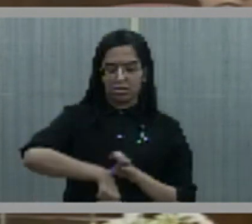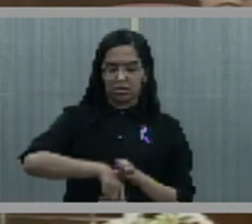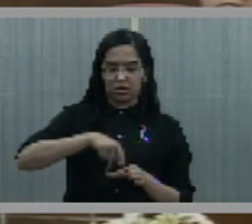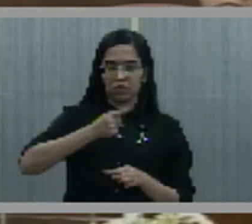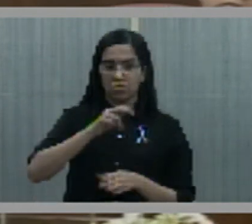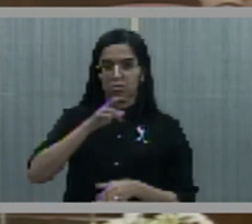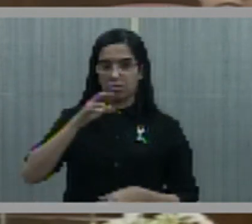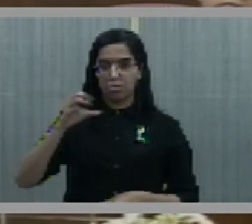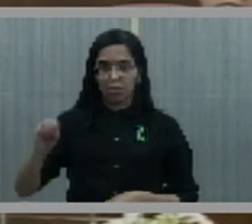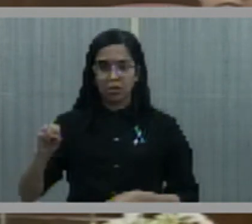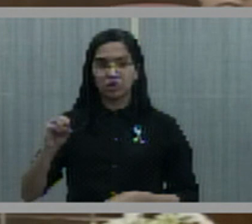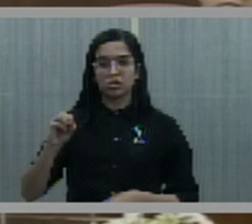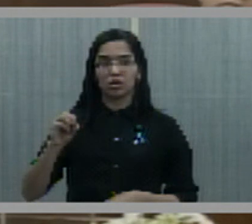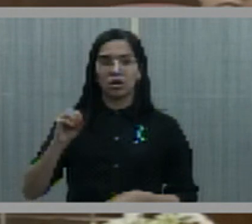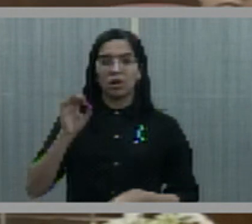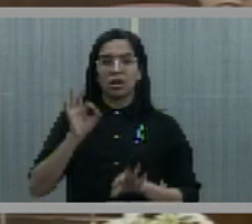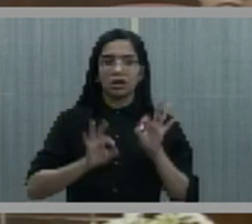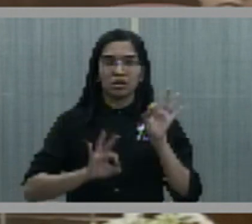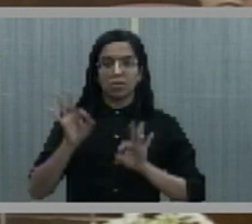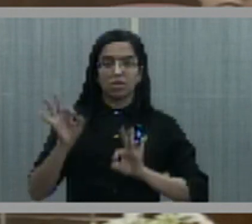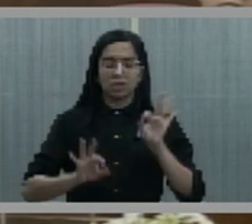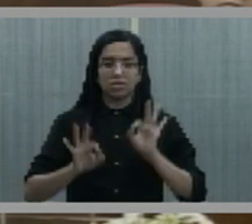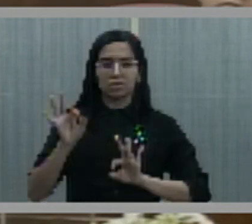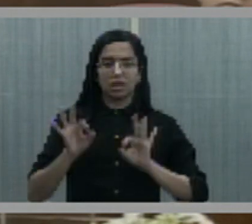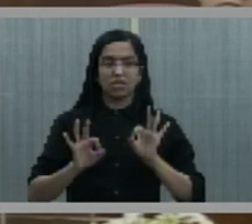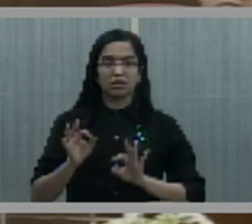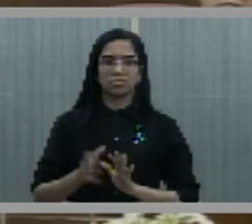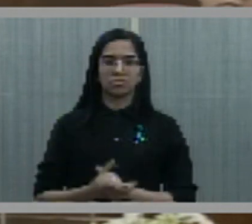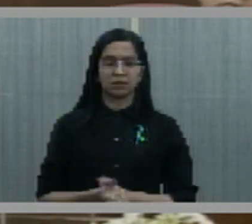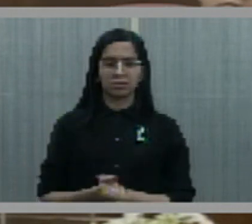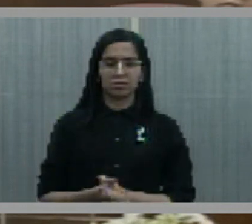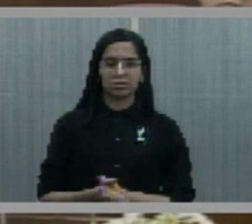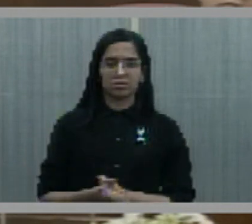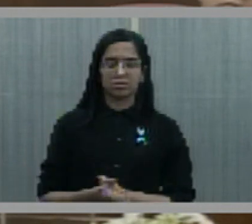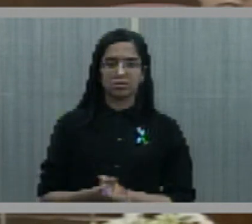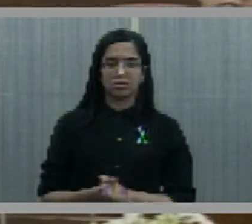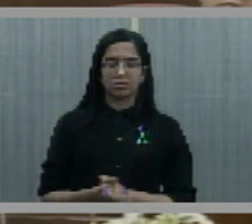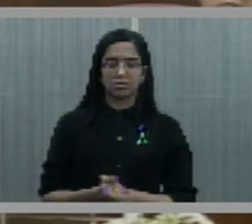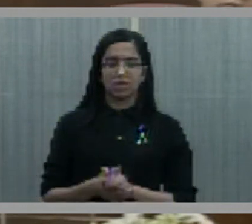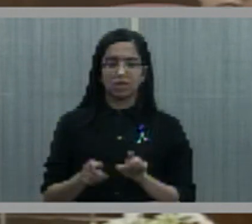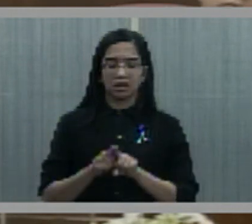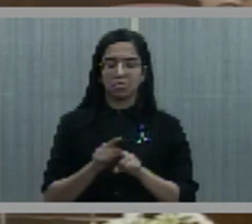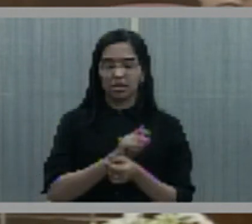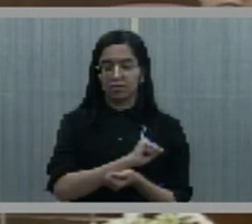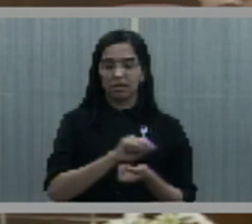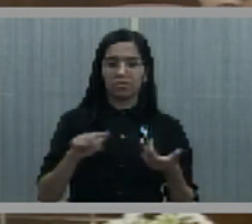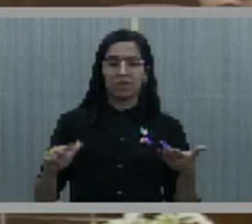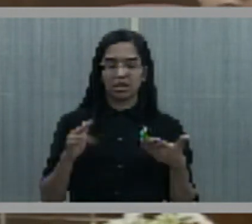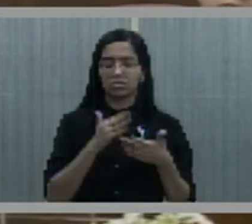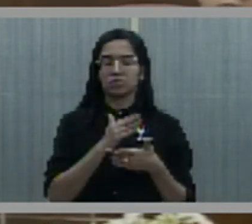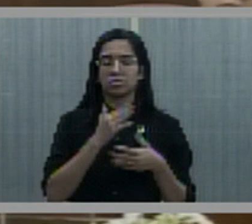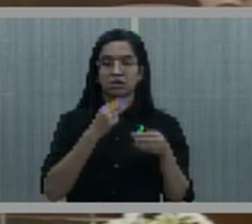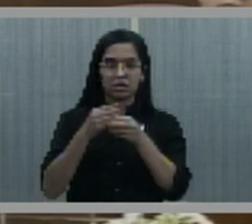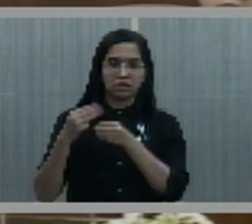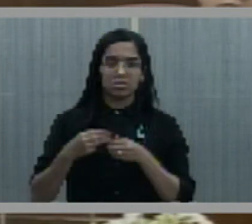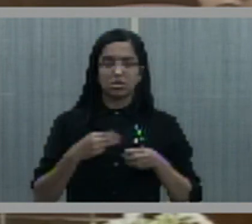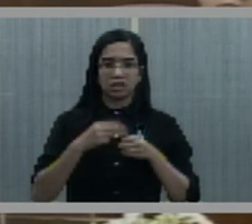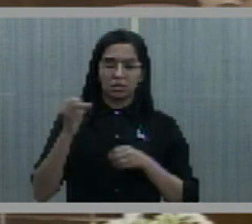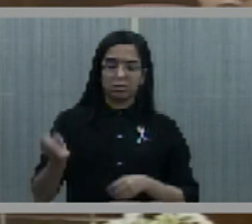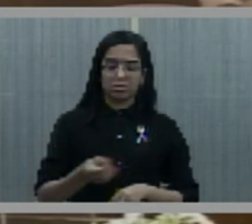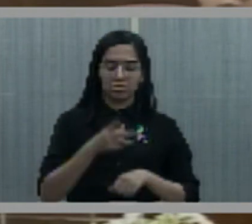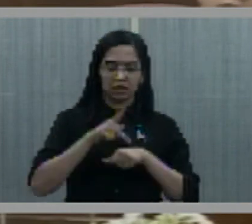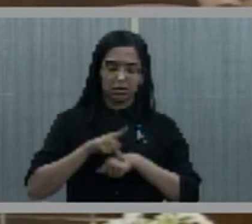tem disciplinado o trânsito. Muitos povoados e cidades melhoraram recebendo pavimentação